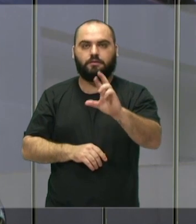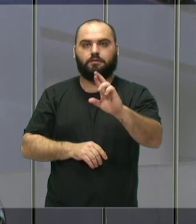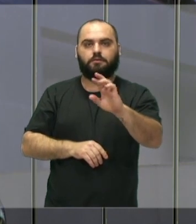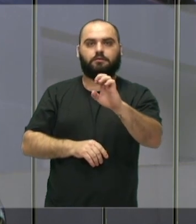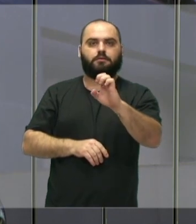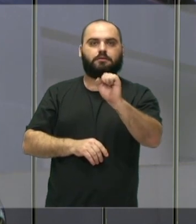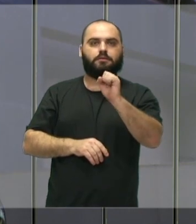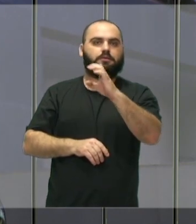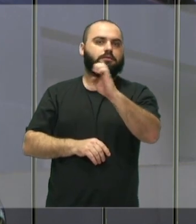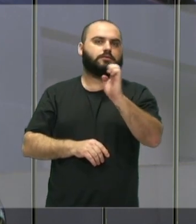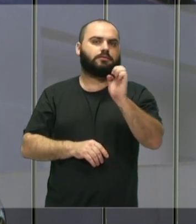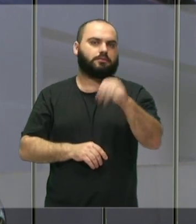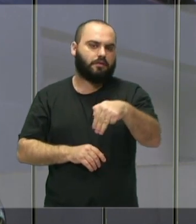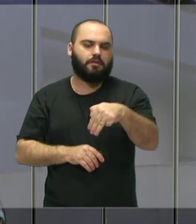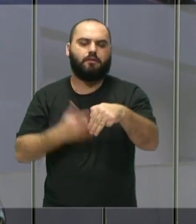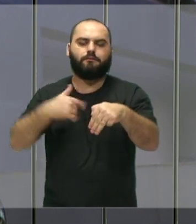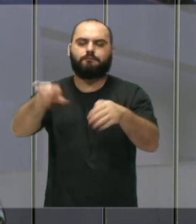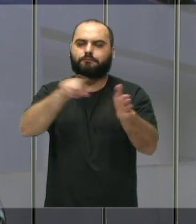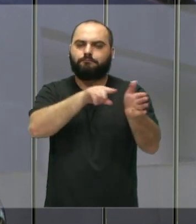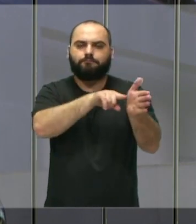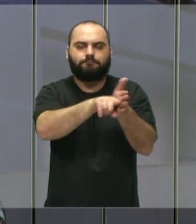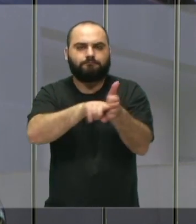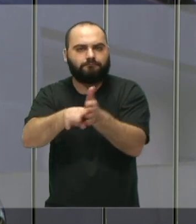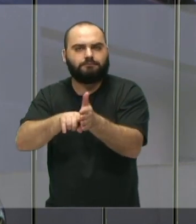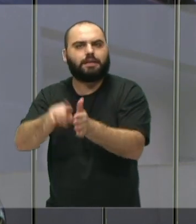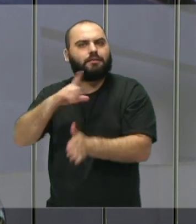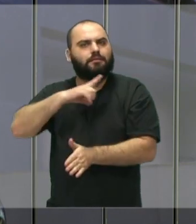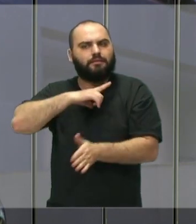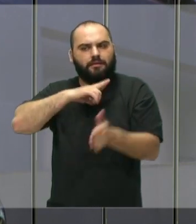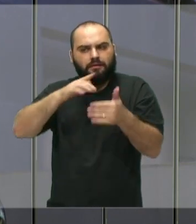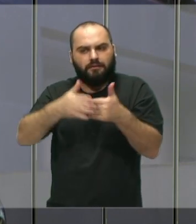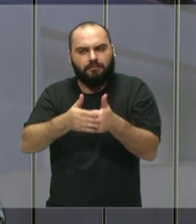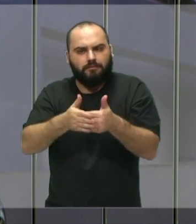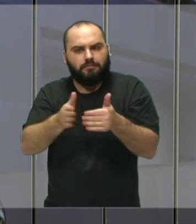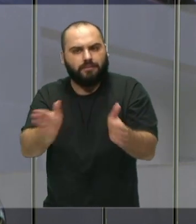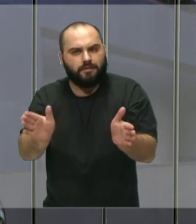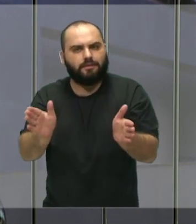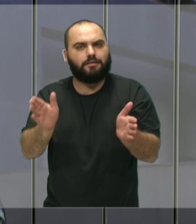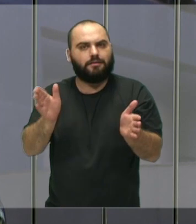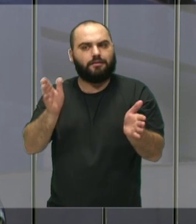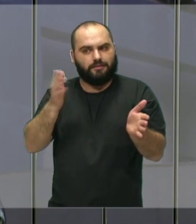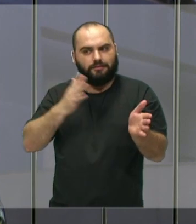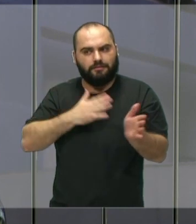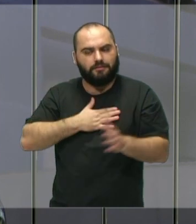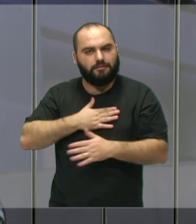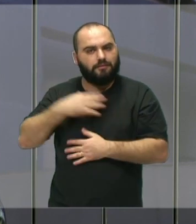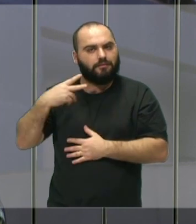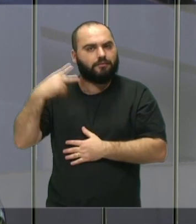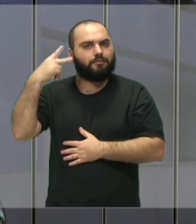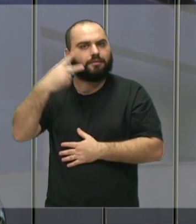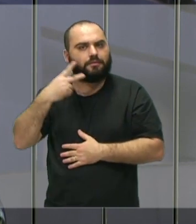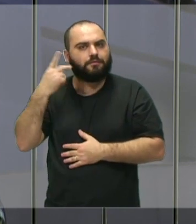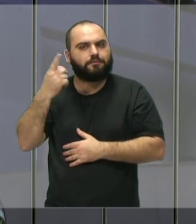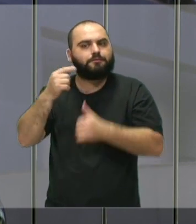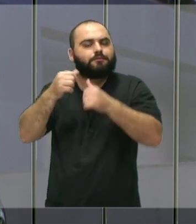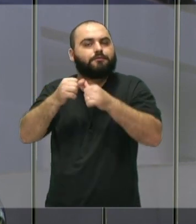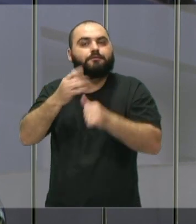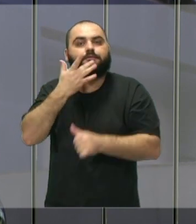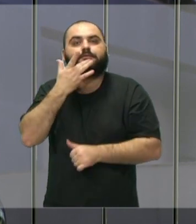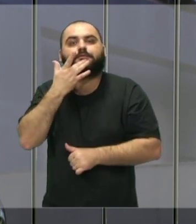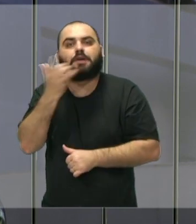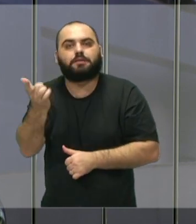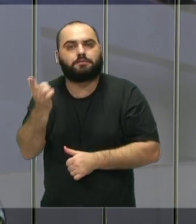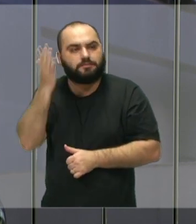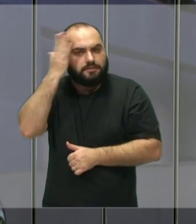onde foi feita toda uma pesquisa, e poder ter essas portas abertas como vereadora, isso facilitou demais o processo